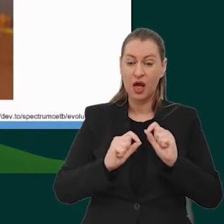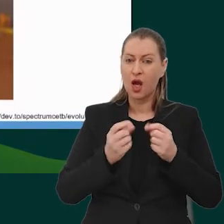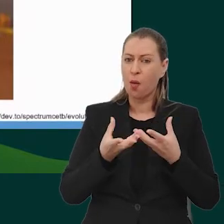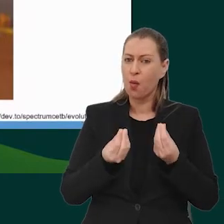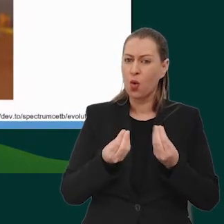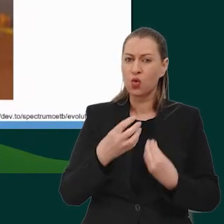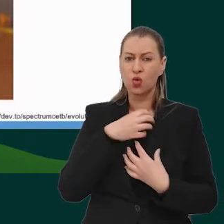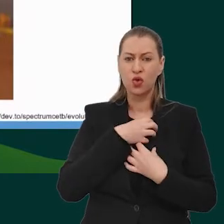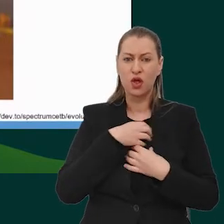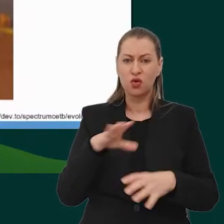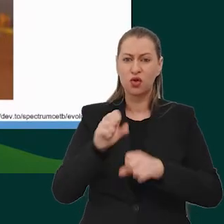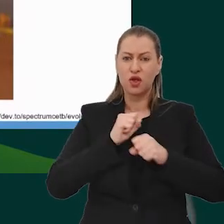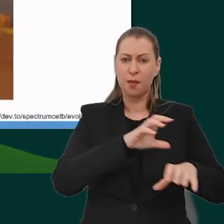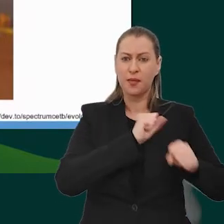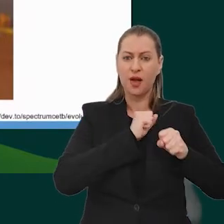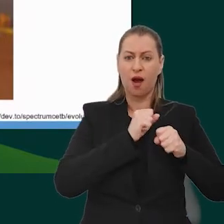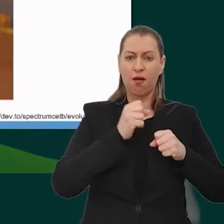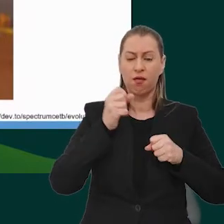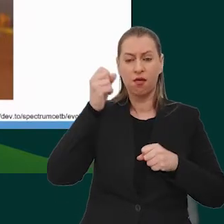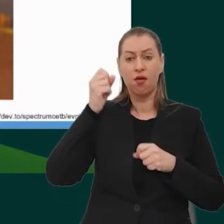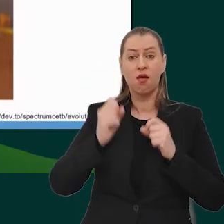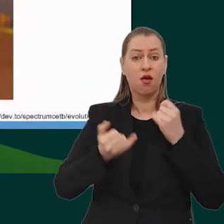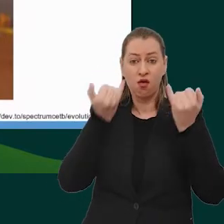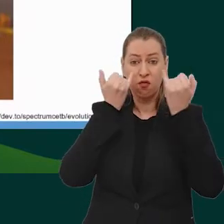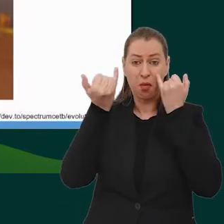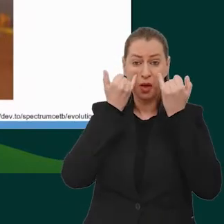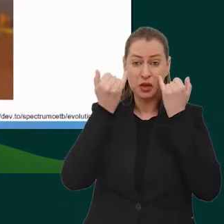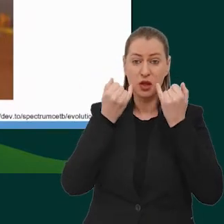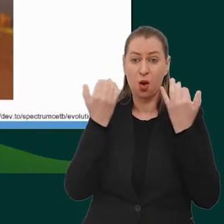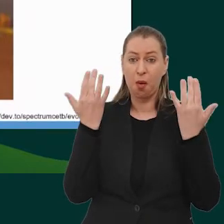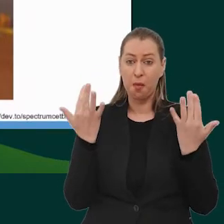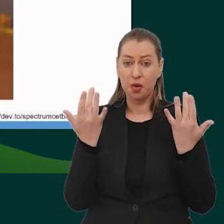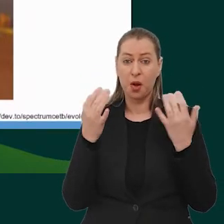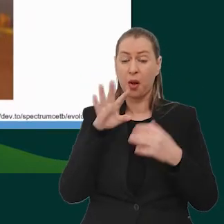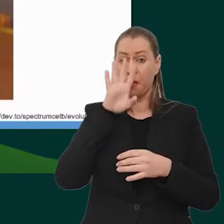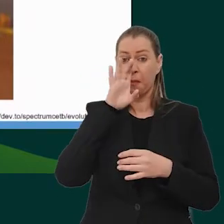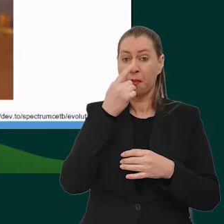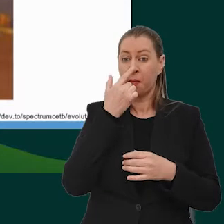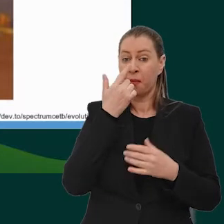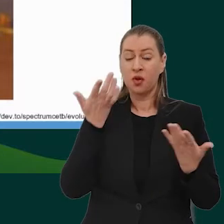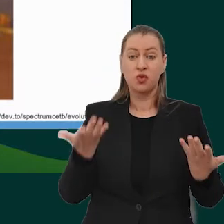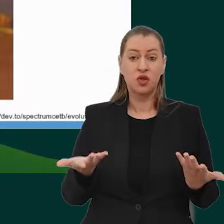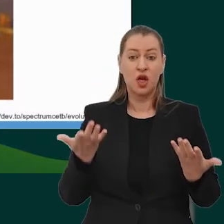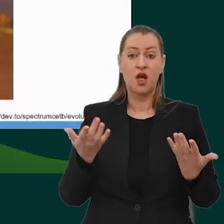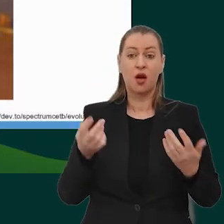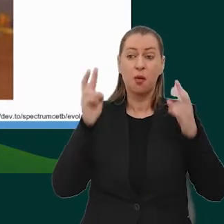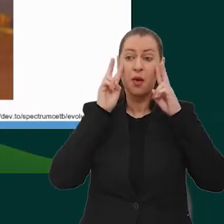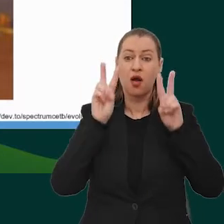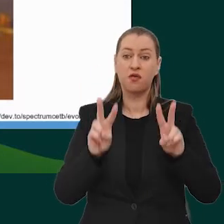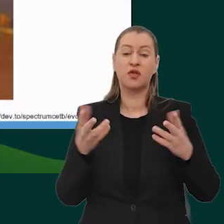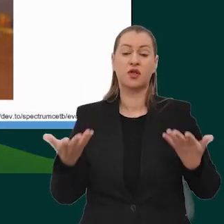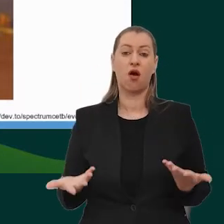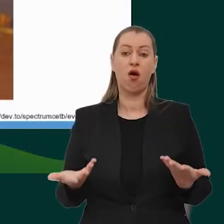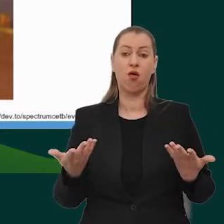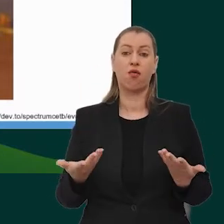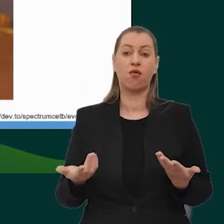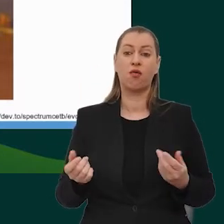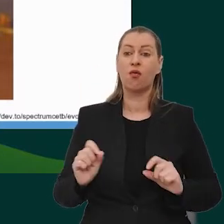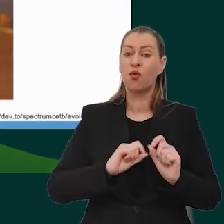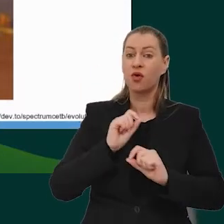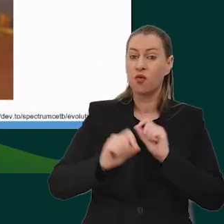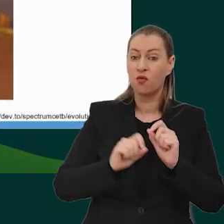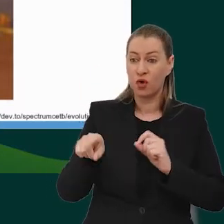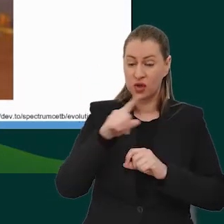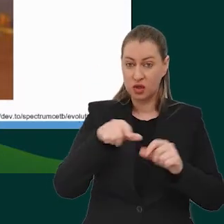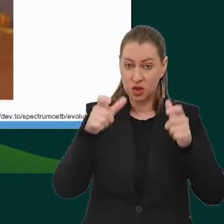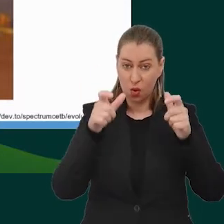captar essas informações, né? A gente recebe isso pelo tato, a gente recebe isso pelo cheiro, a gente recebe isso pela visão, porque quando vocês estão em um